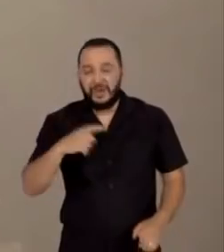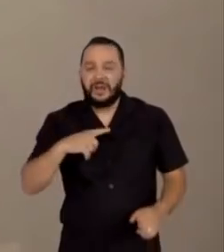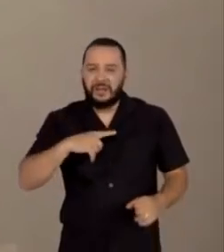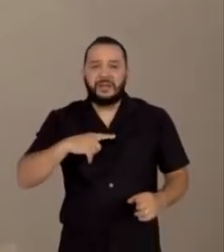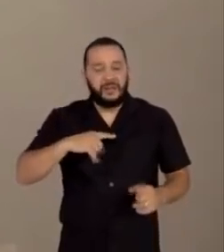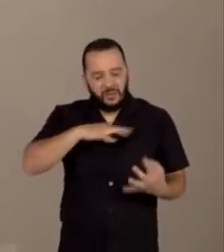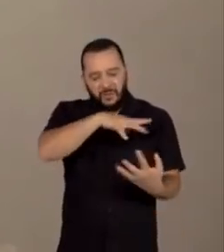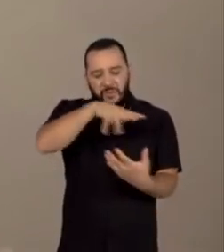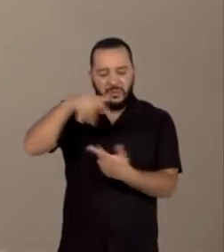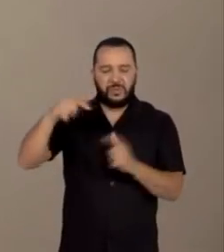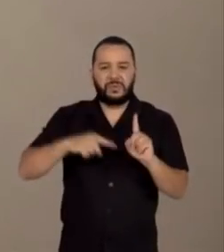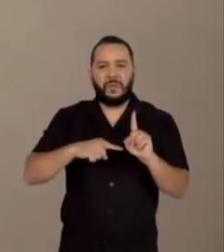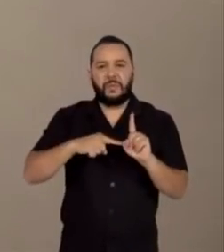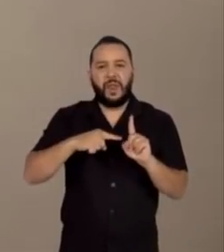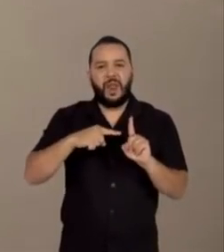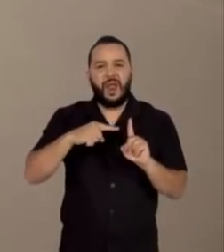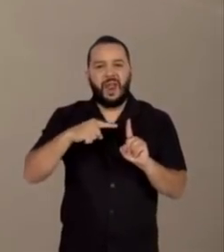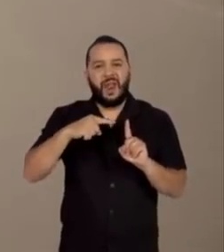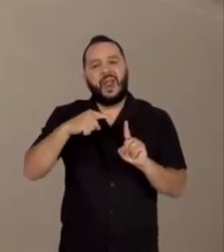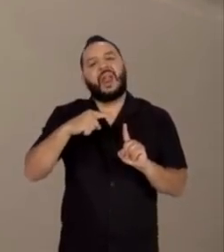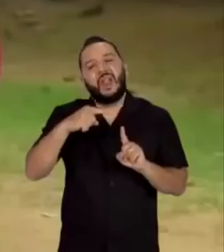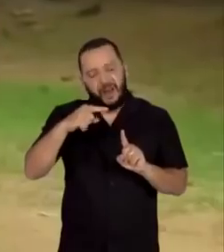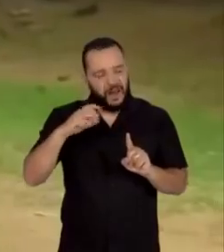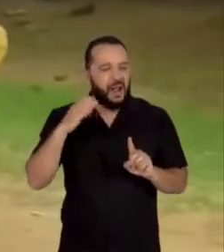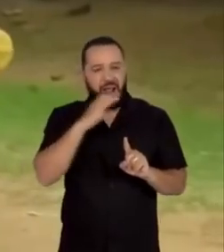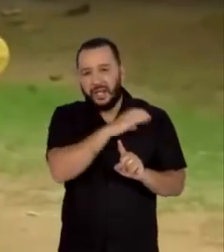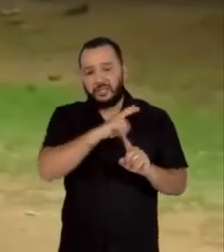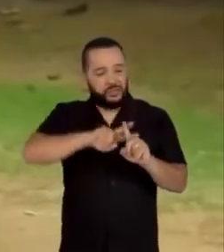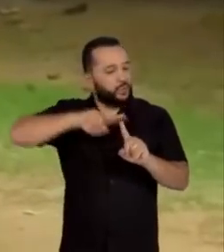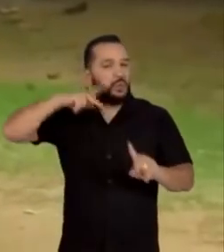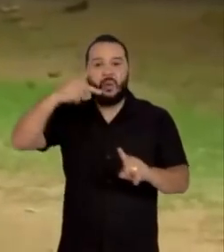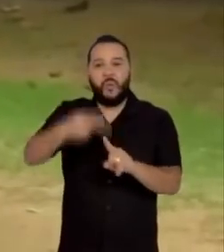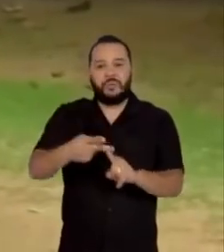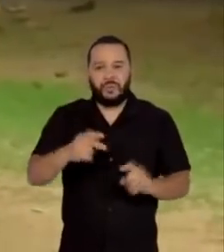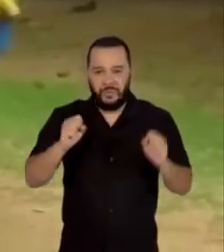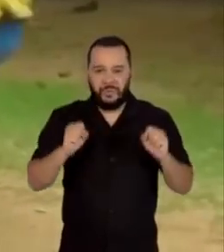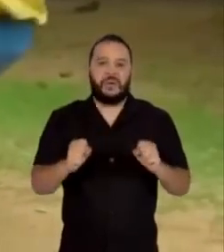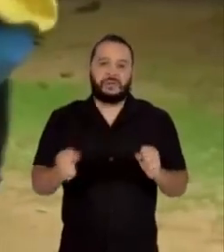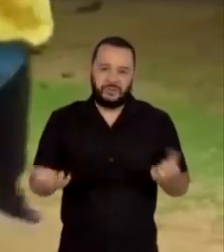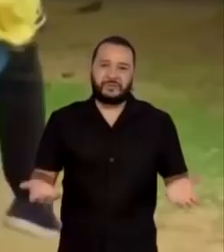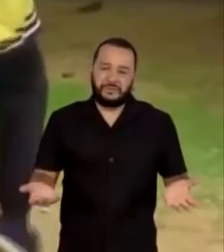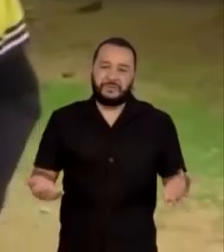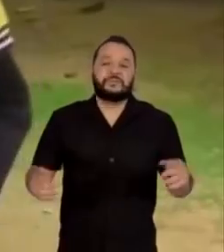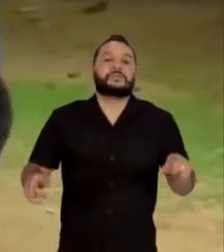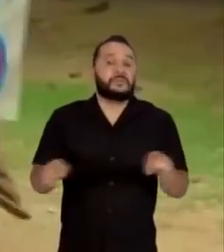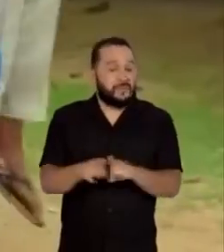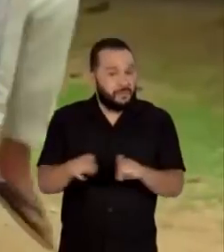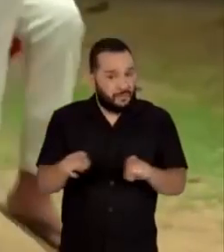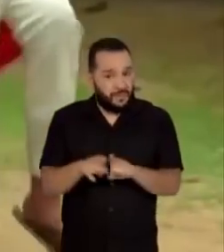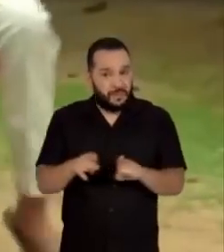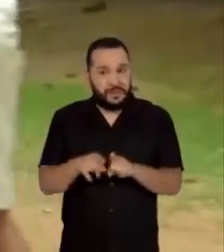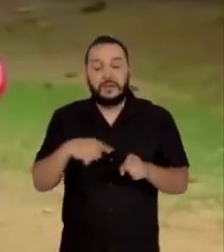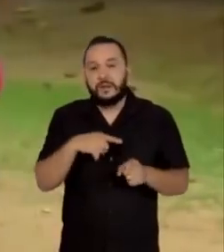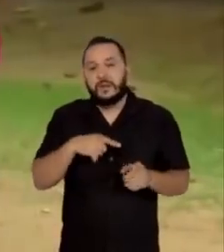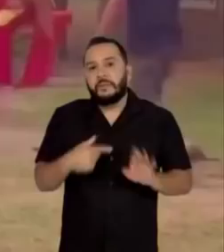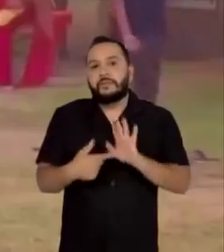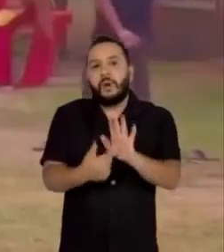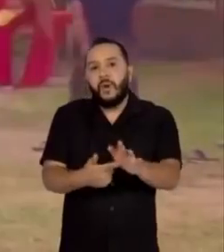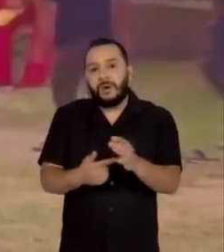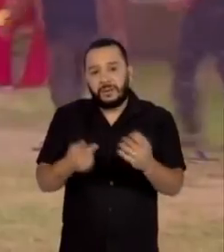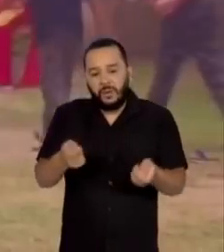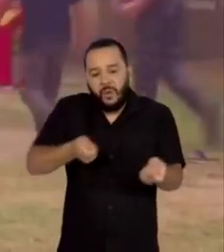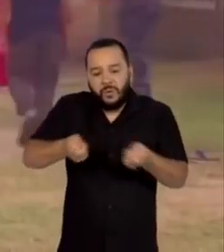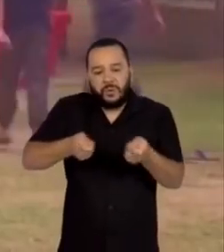do que o dobro do limite de aquecimento combinado globalmente. O estudo mede mede o volume de cortes de emissões